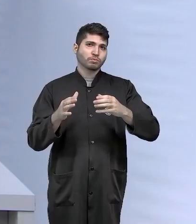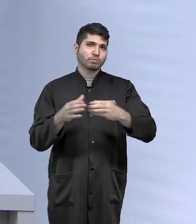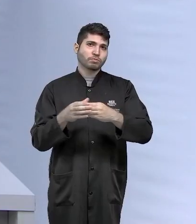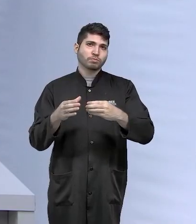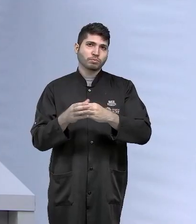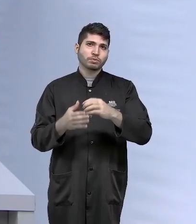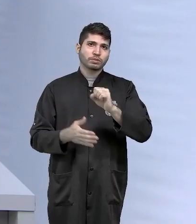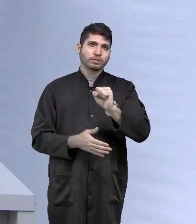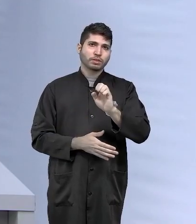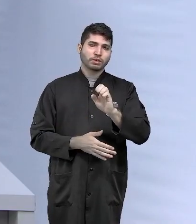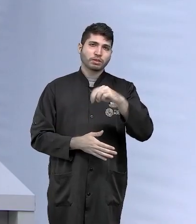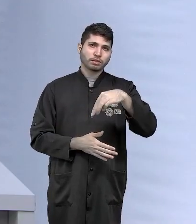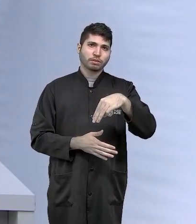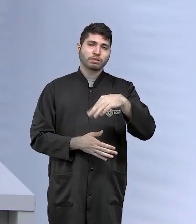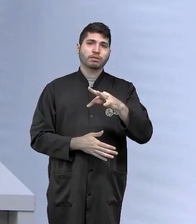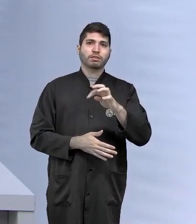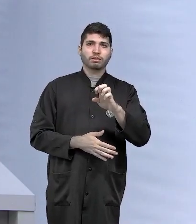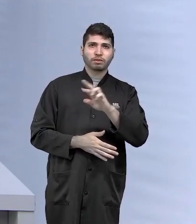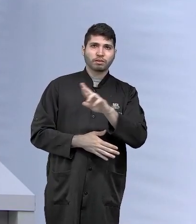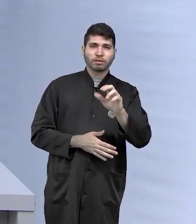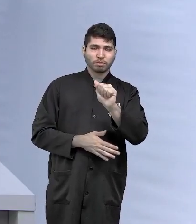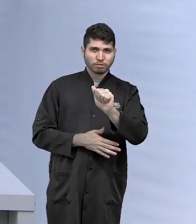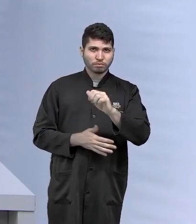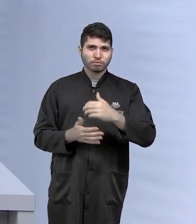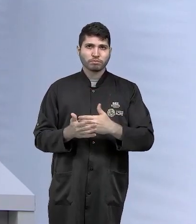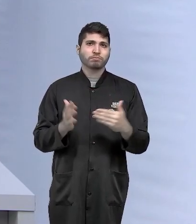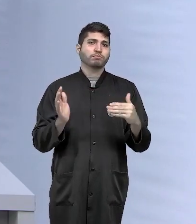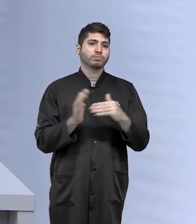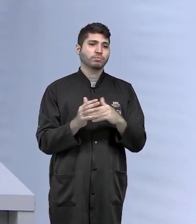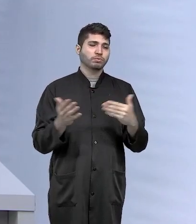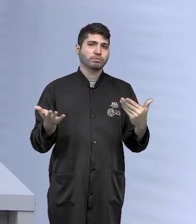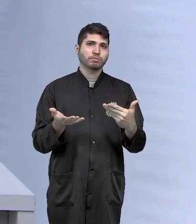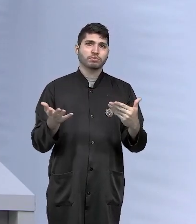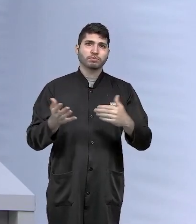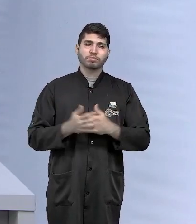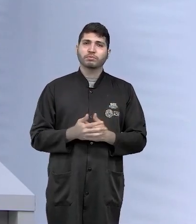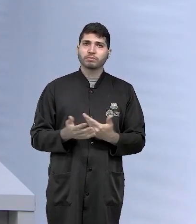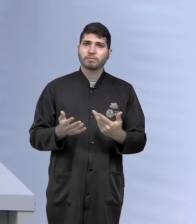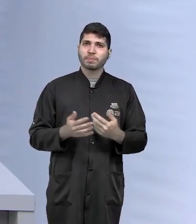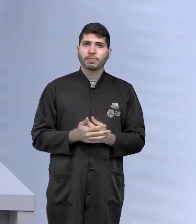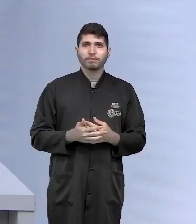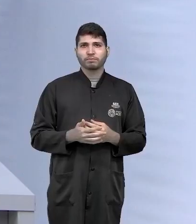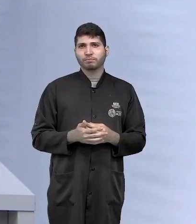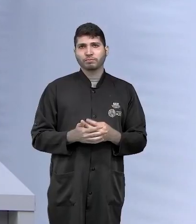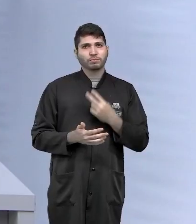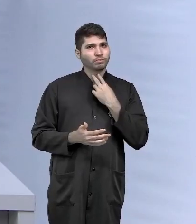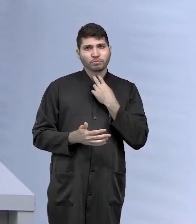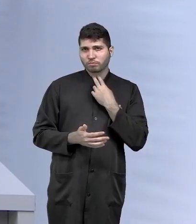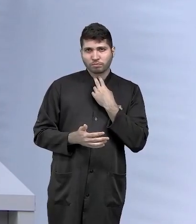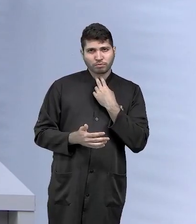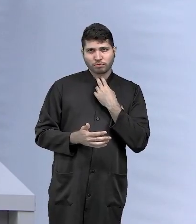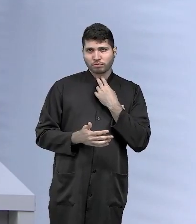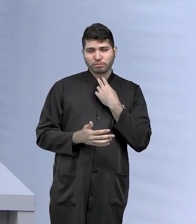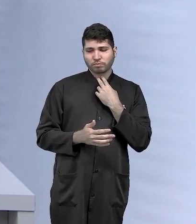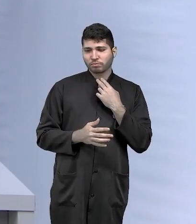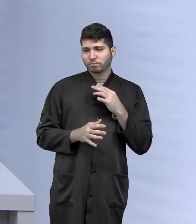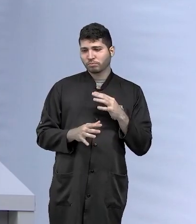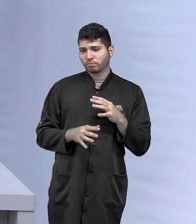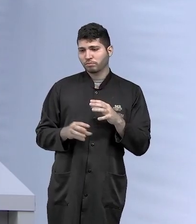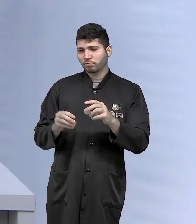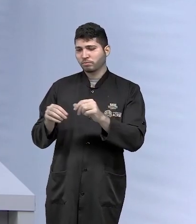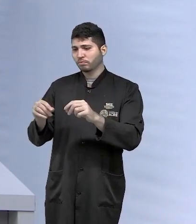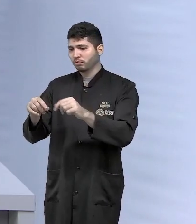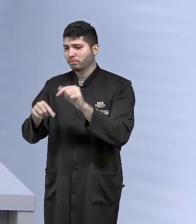é suficiente. Fato é que eu não posso dar uma terra, né, lotear uma terra, não posso invadir quem é o dono da terra. Eu não tenho